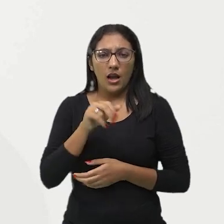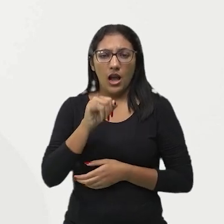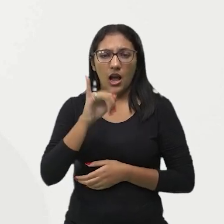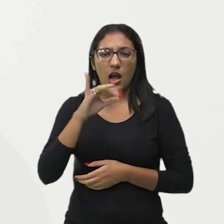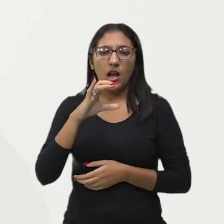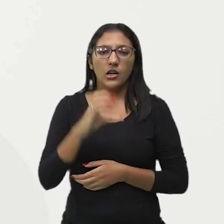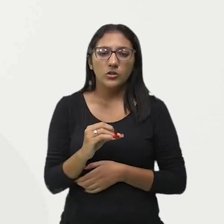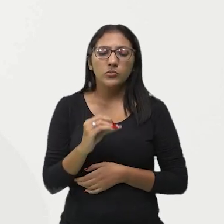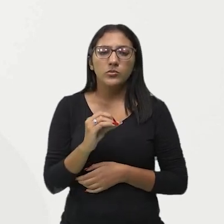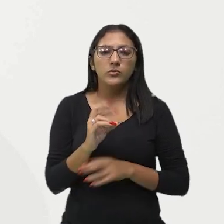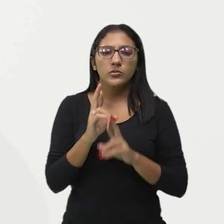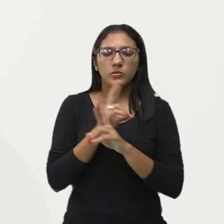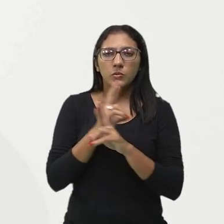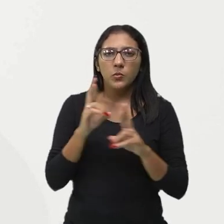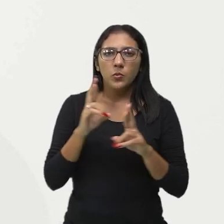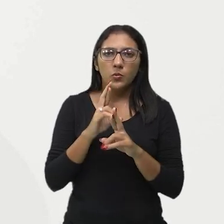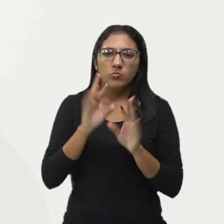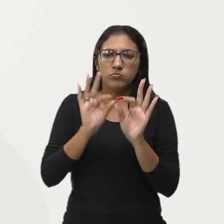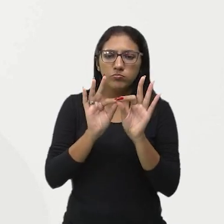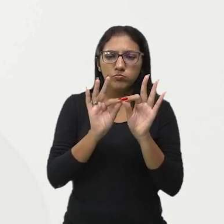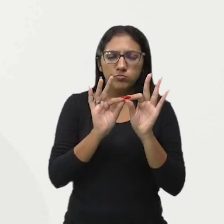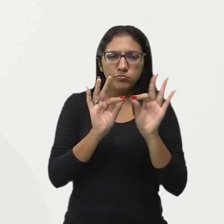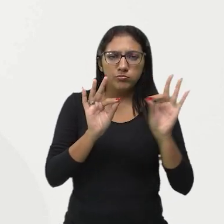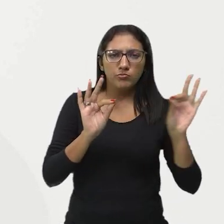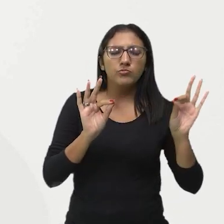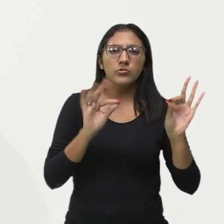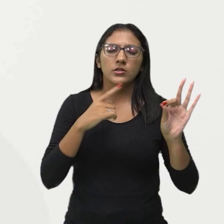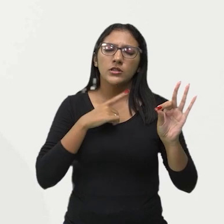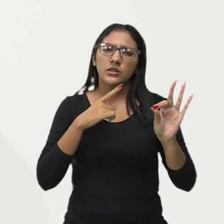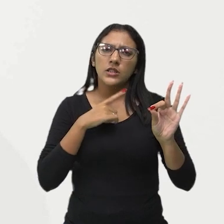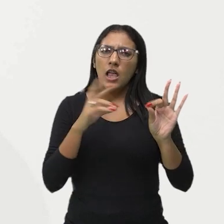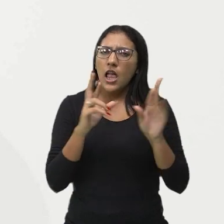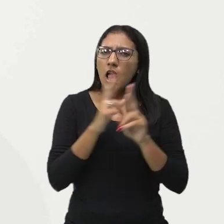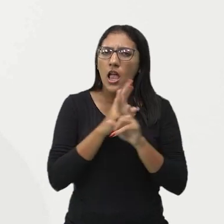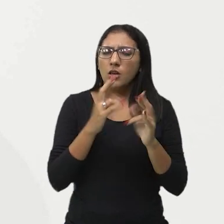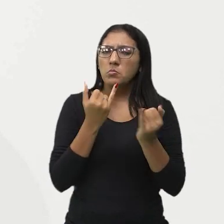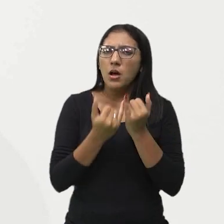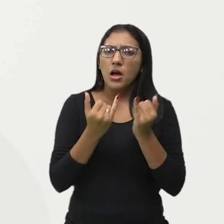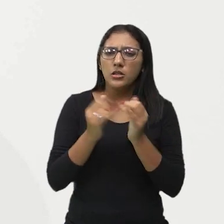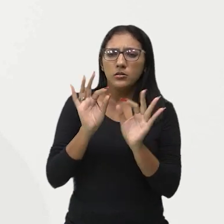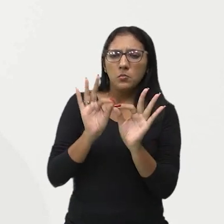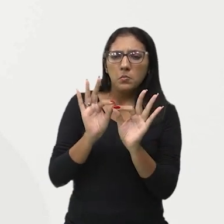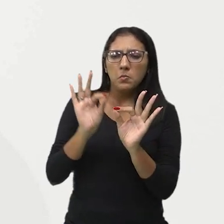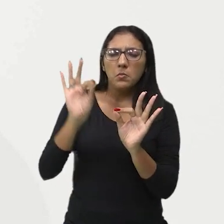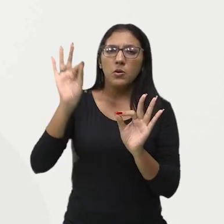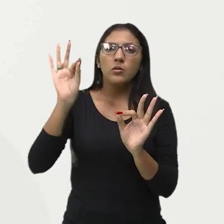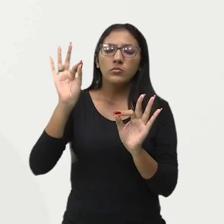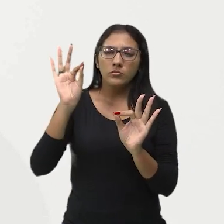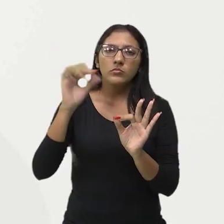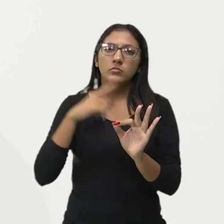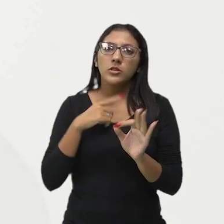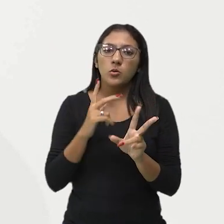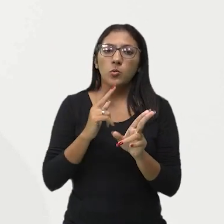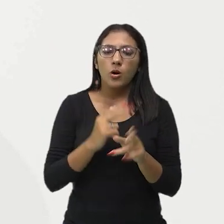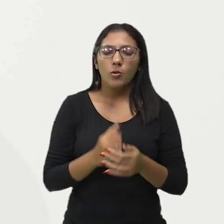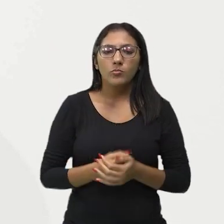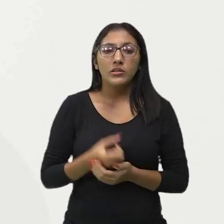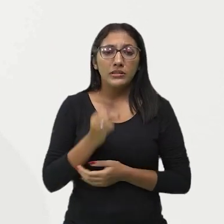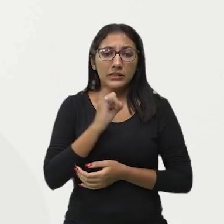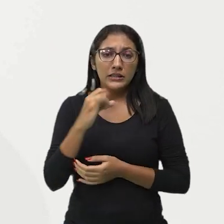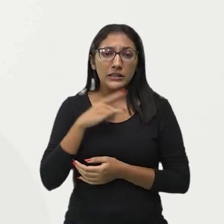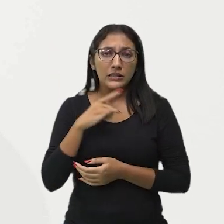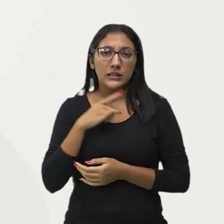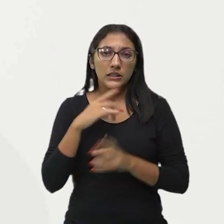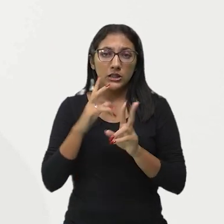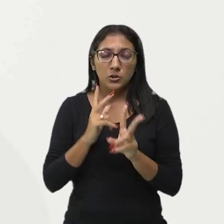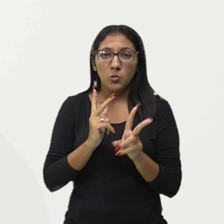é exatamente igual a isso, tá legal? E por ser igual, ó, então o diâmetro é igual a 2 vezes